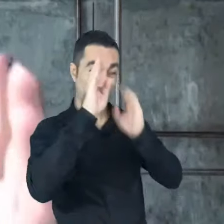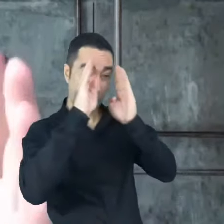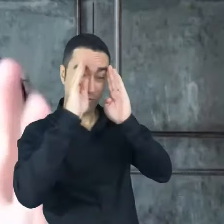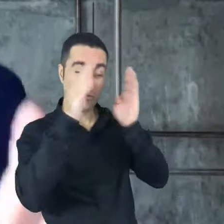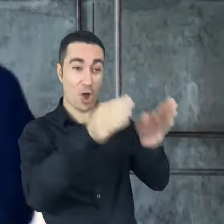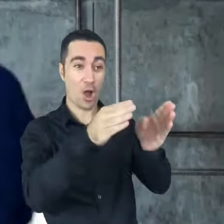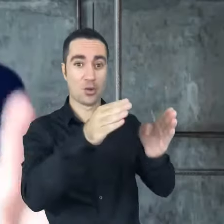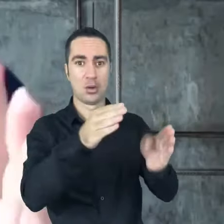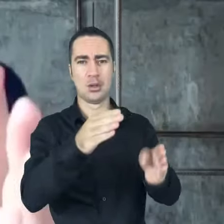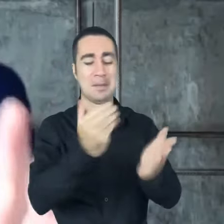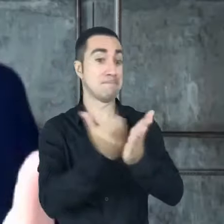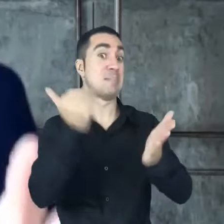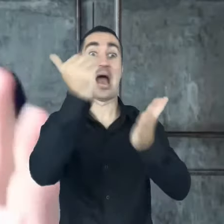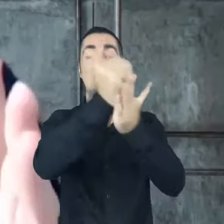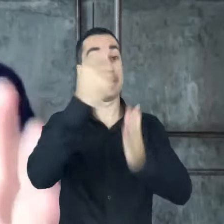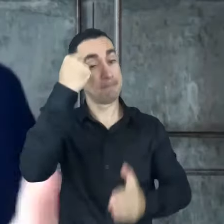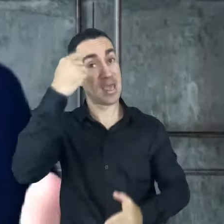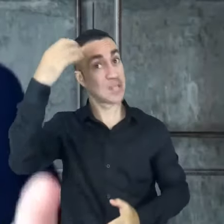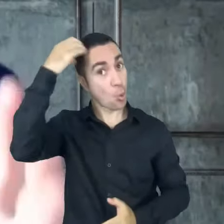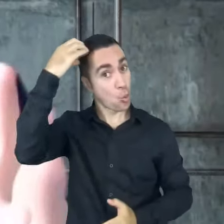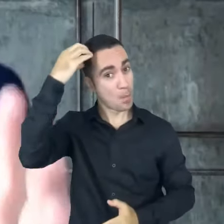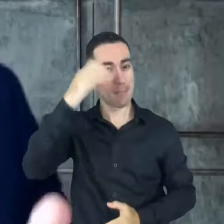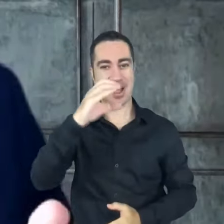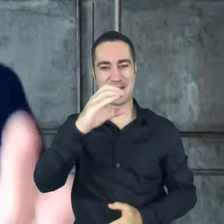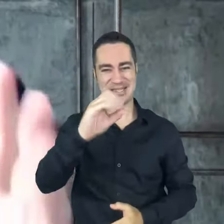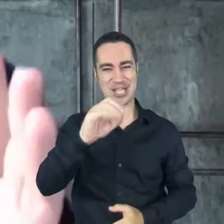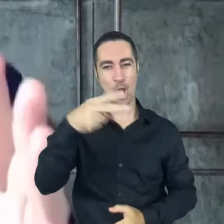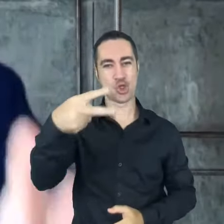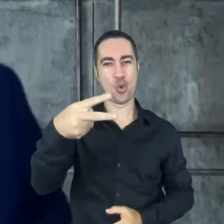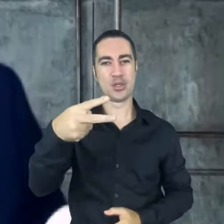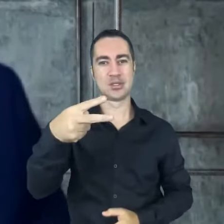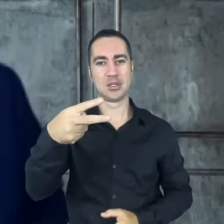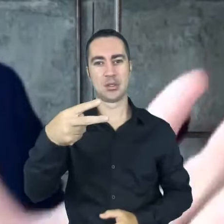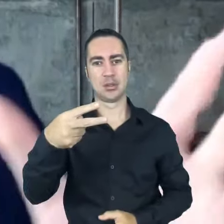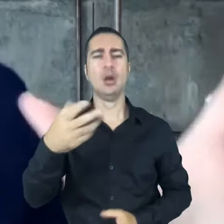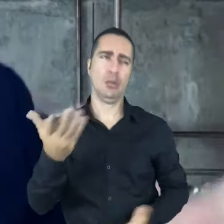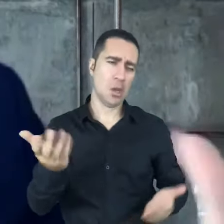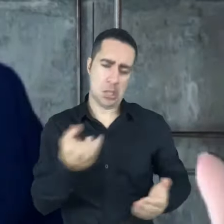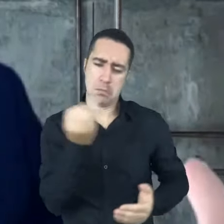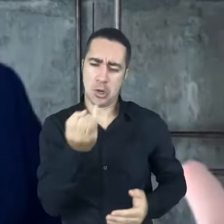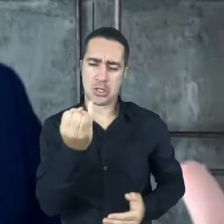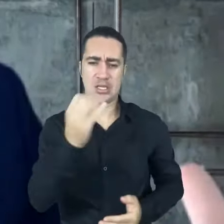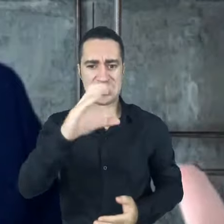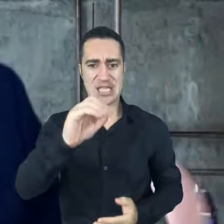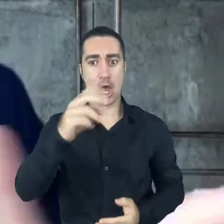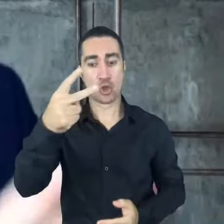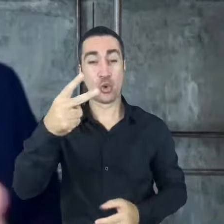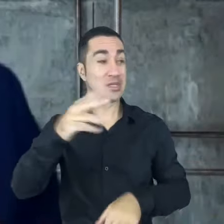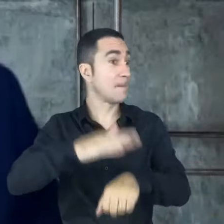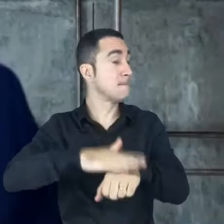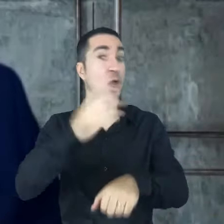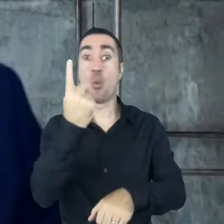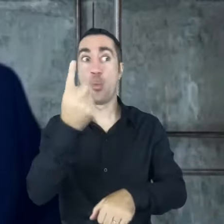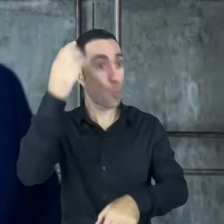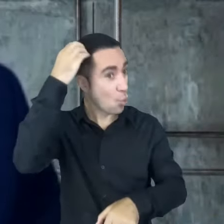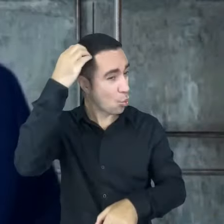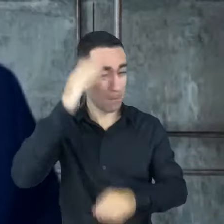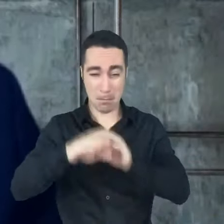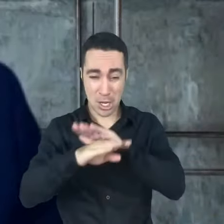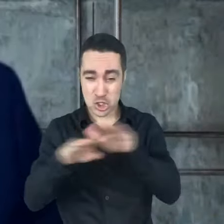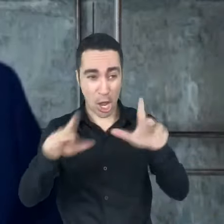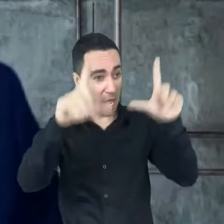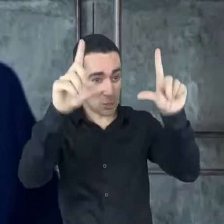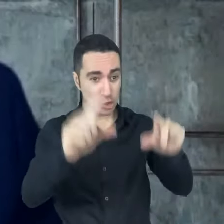nessa discussão, de novo, não é, não vai ser, nunca foi a panaceia, nem para redução e nem com